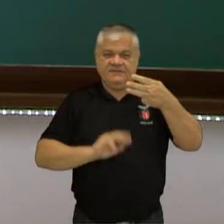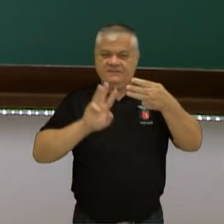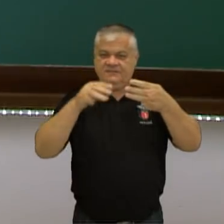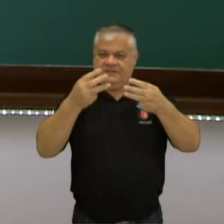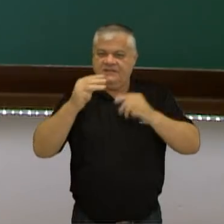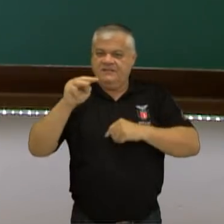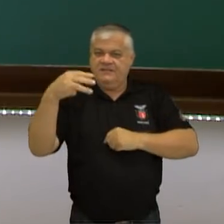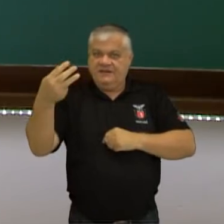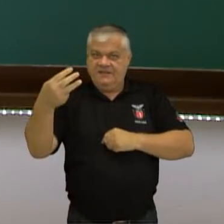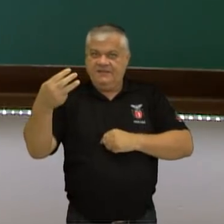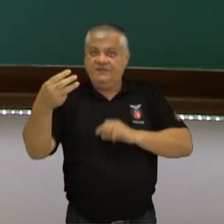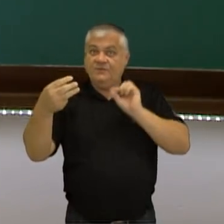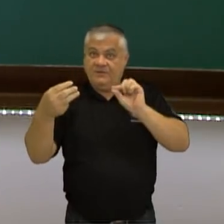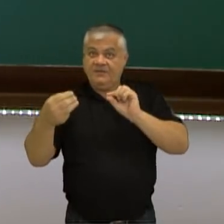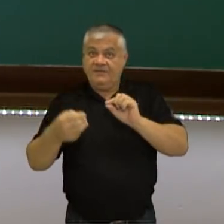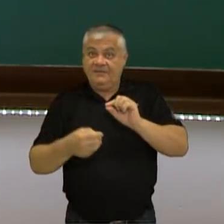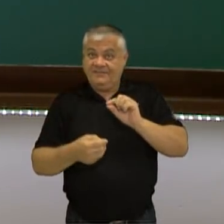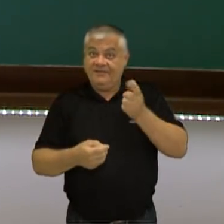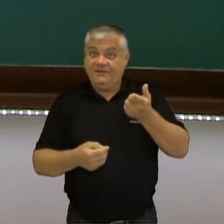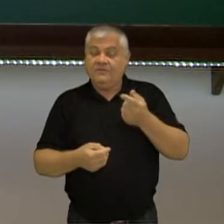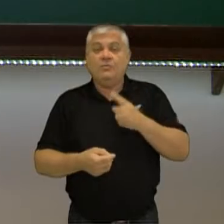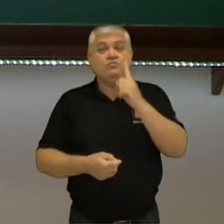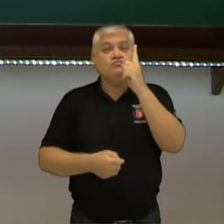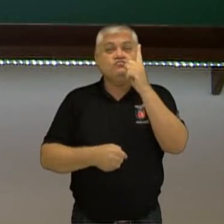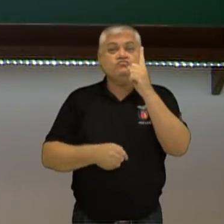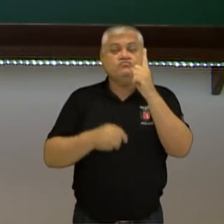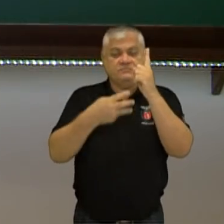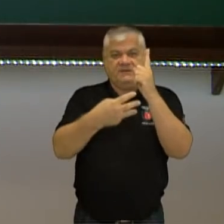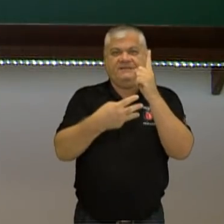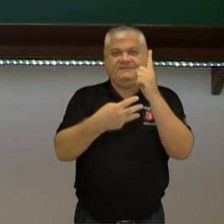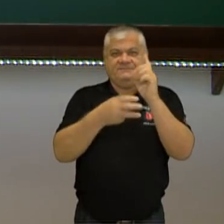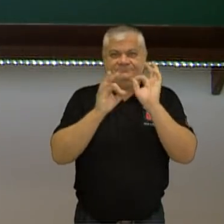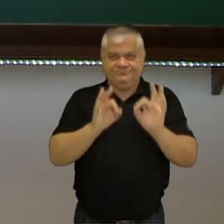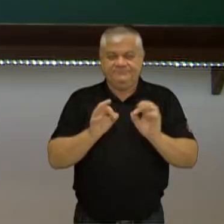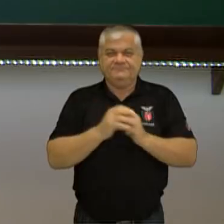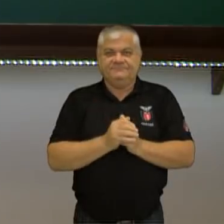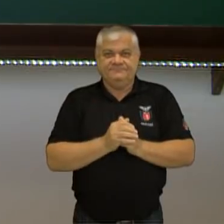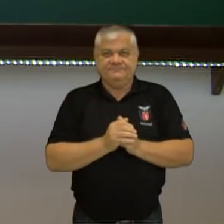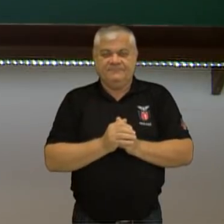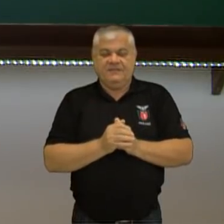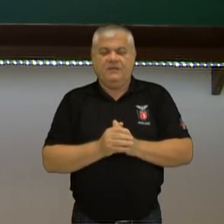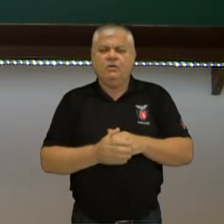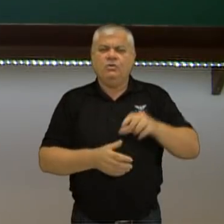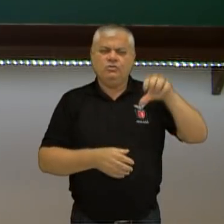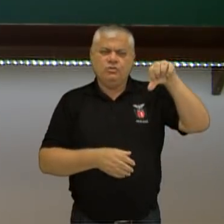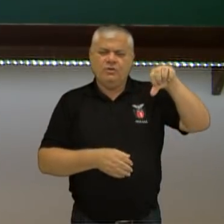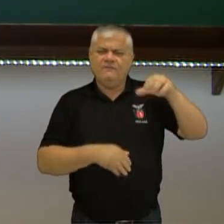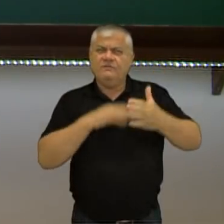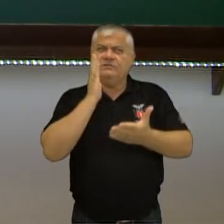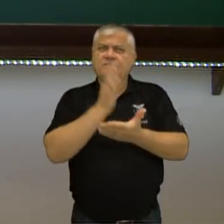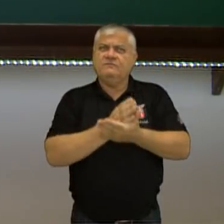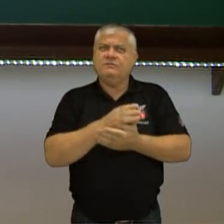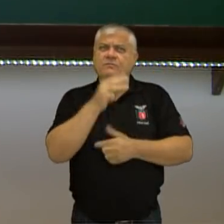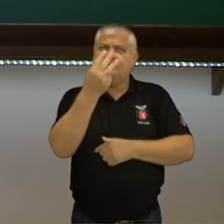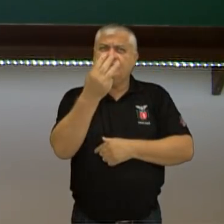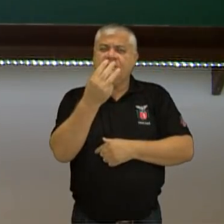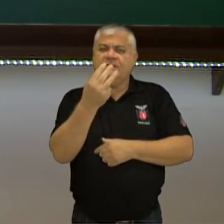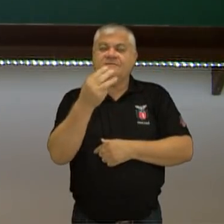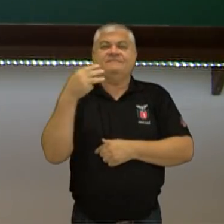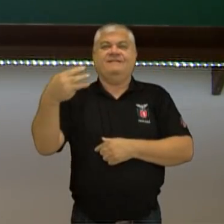é 1/3 de 9. Então, quanto que é 1/3 de 9? 3. Tá? Então, eu preciso pensar dessa forma.